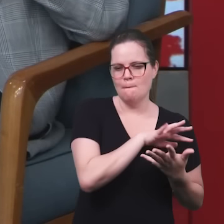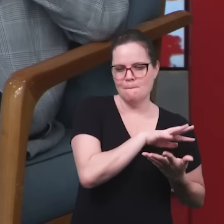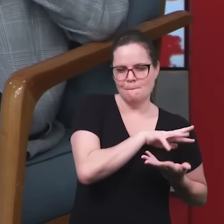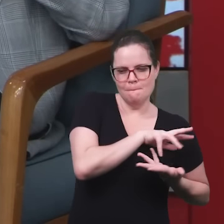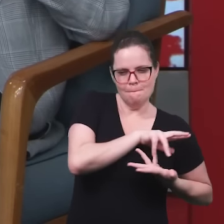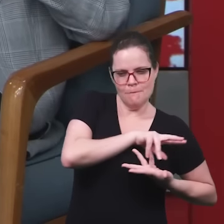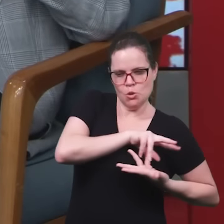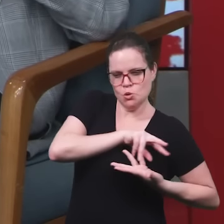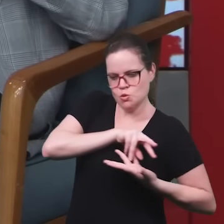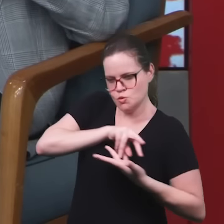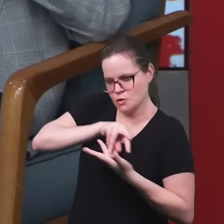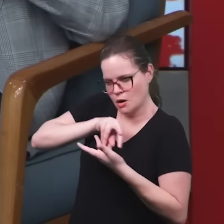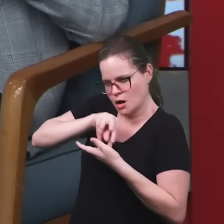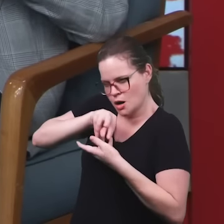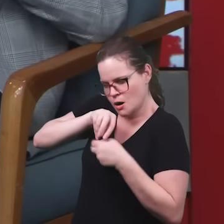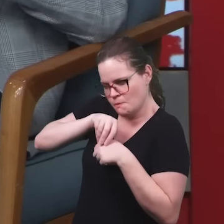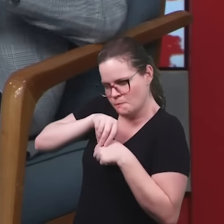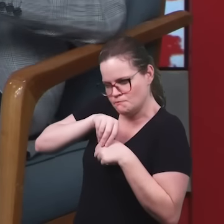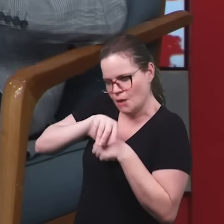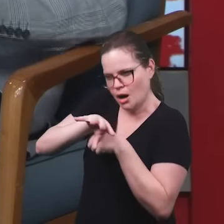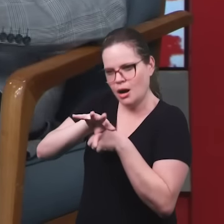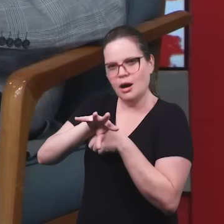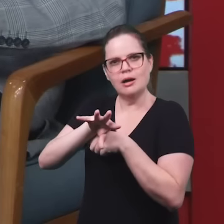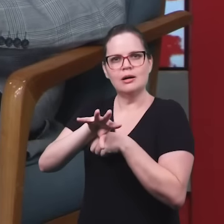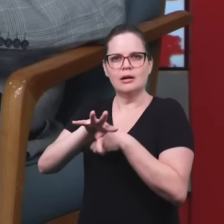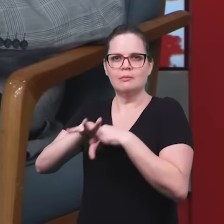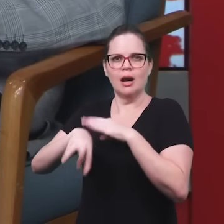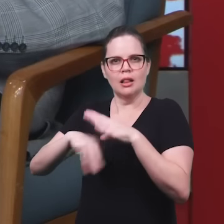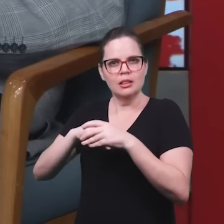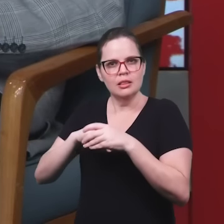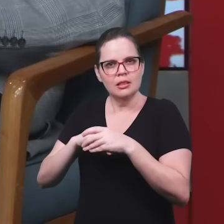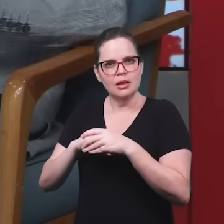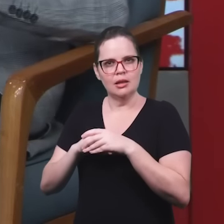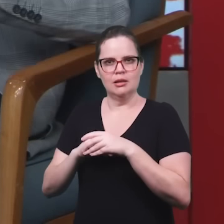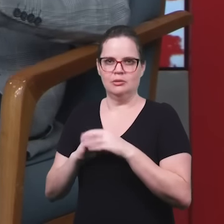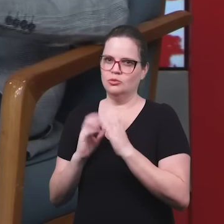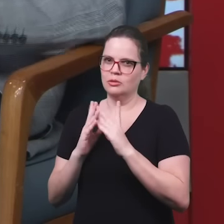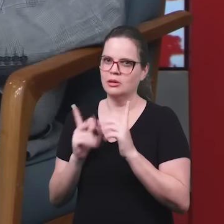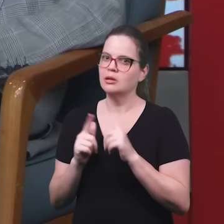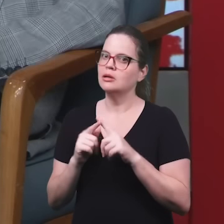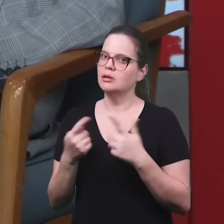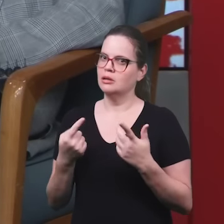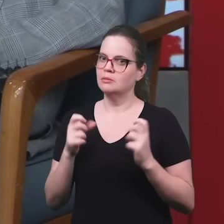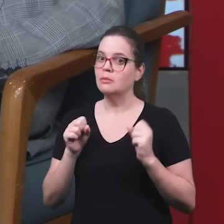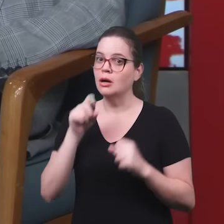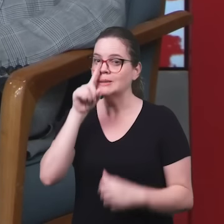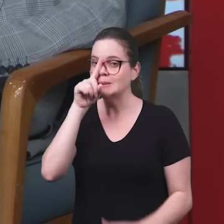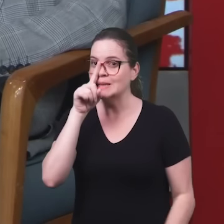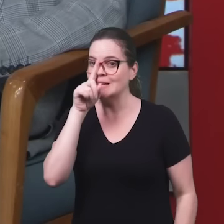traz daquilo que não é do corpo, daquilo que é maléfico para o corpo, para dentro do corpo.